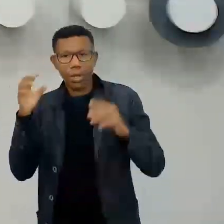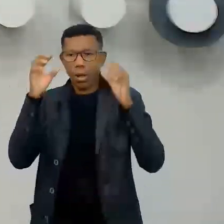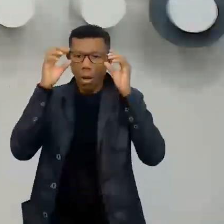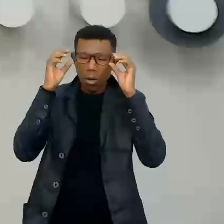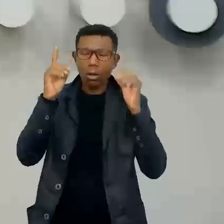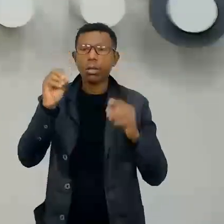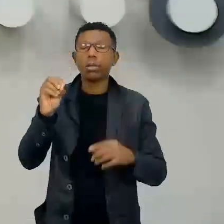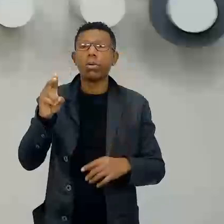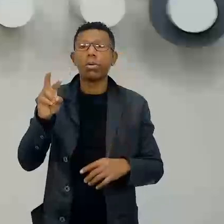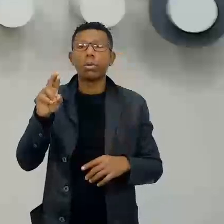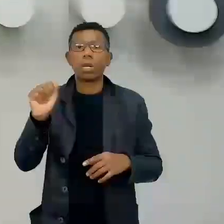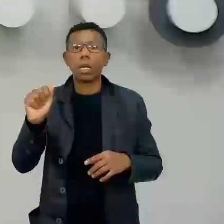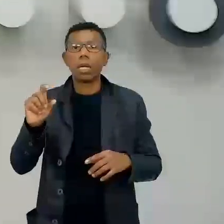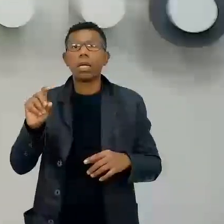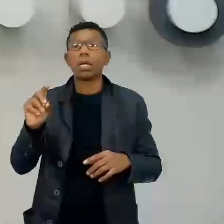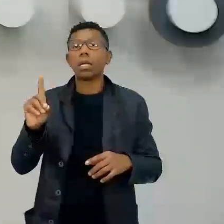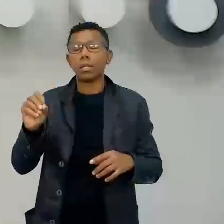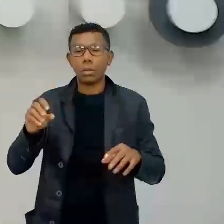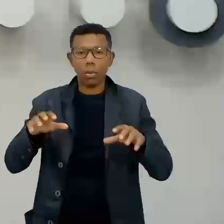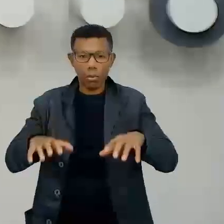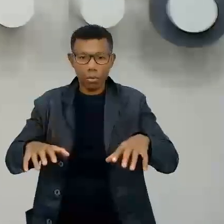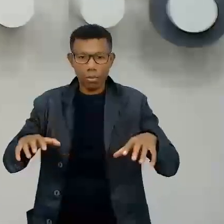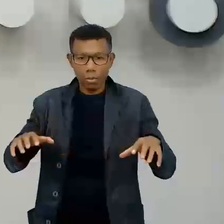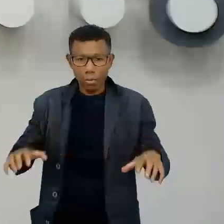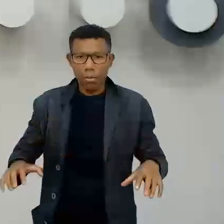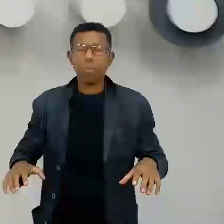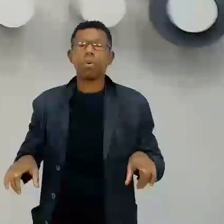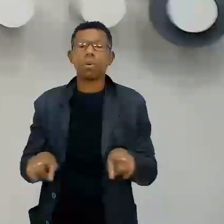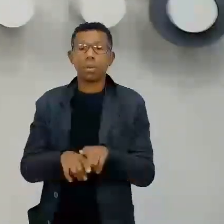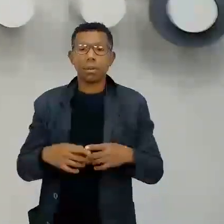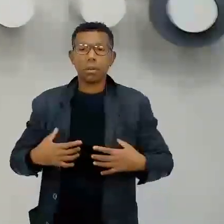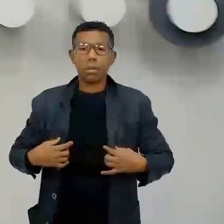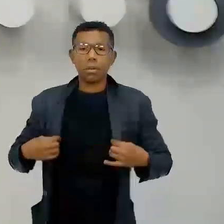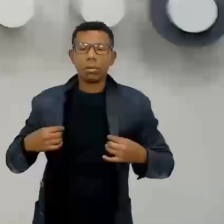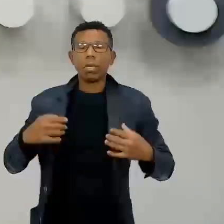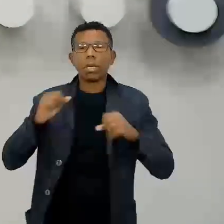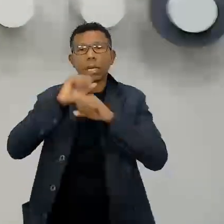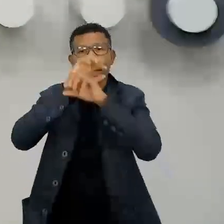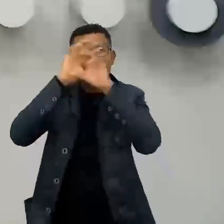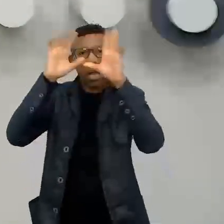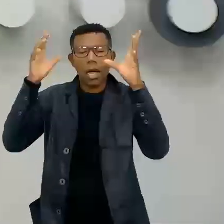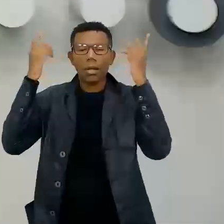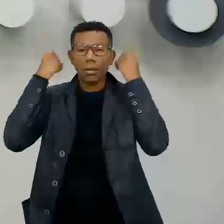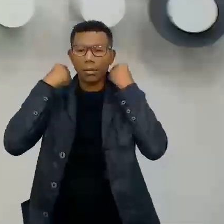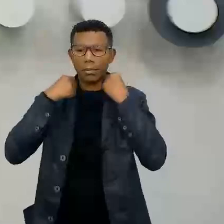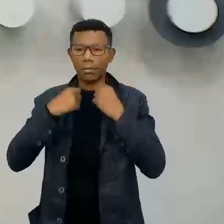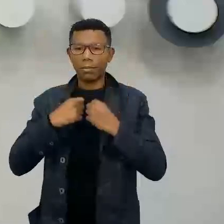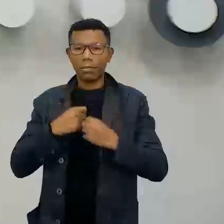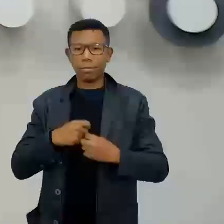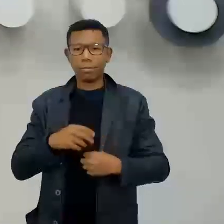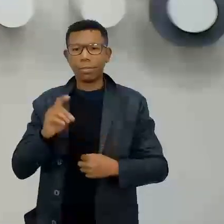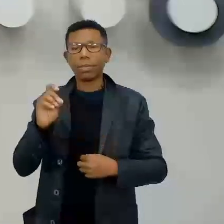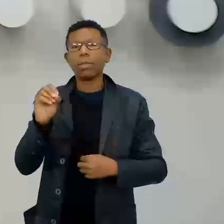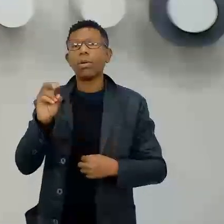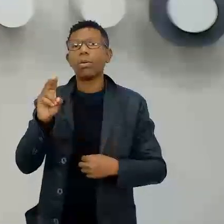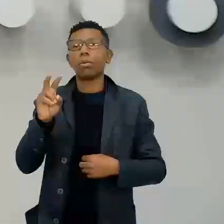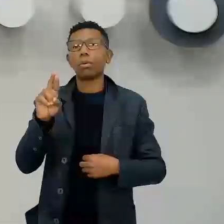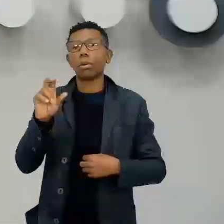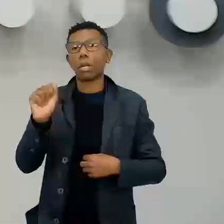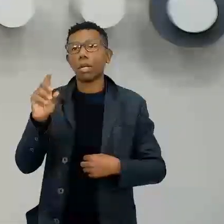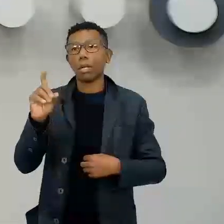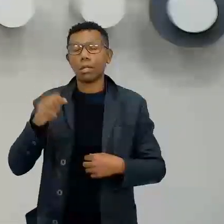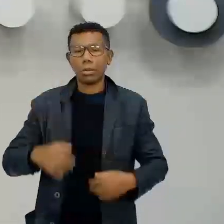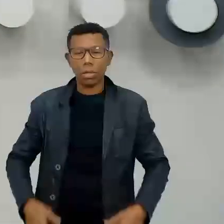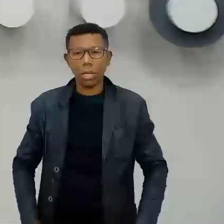Estou sentada numa poltrona, uso uma blusa de cor clara, com cachecol dourado. Estou de calça preta e estou